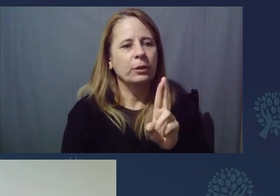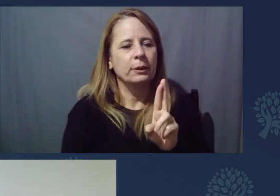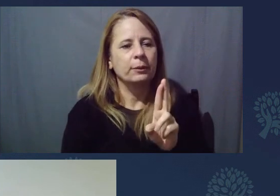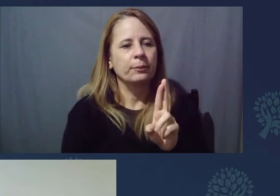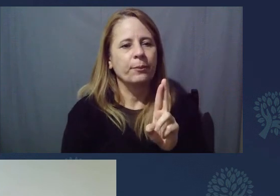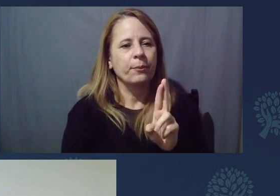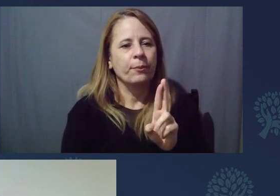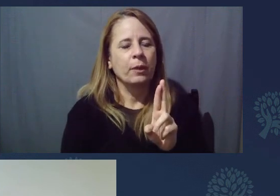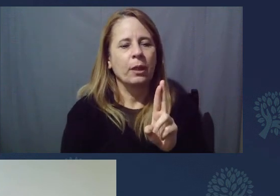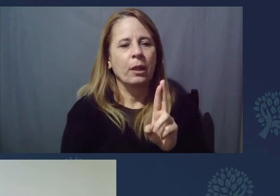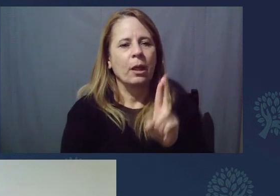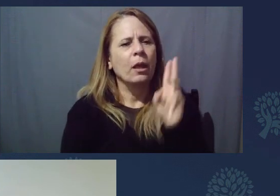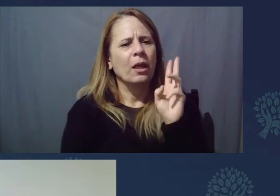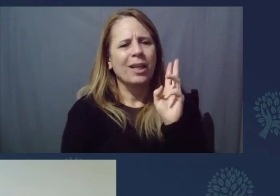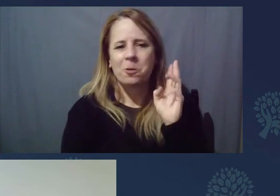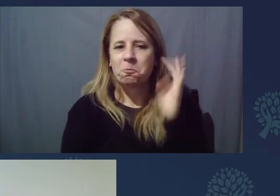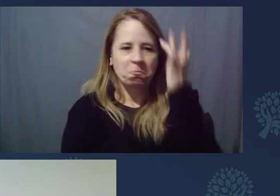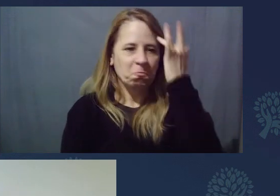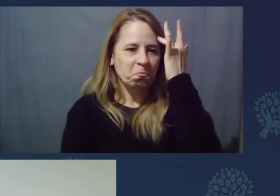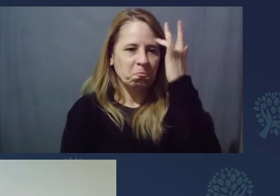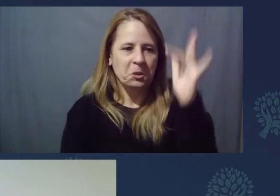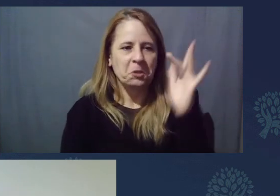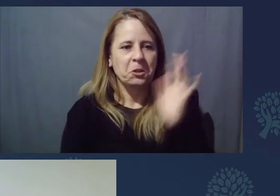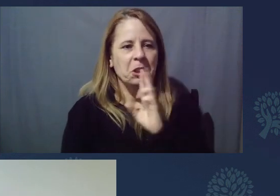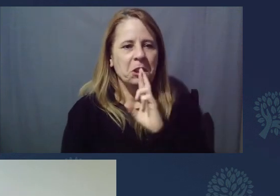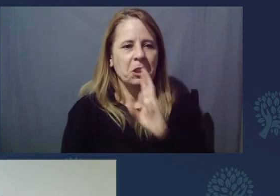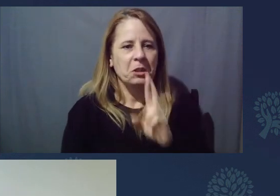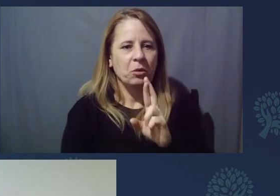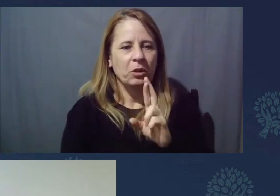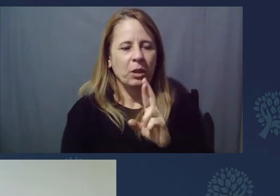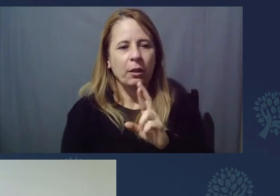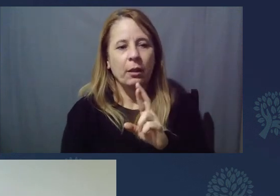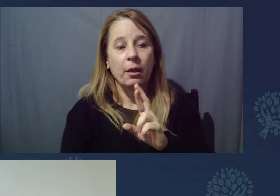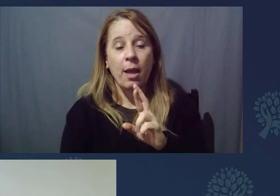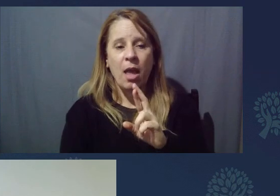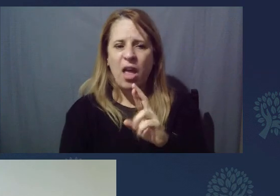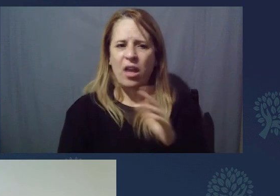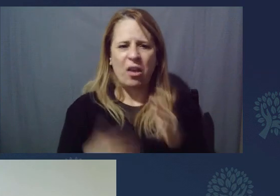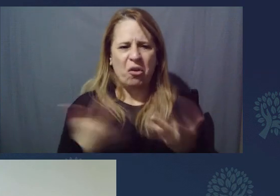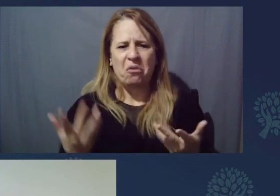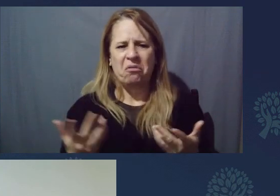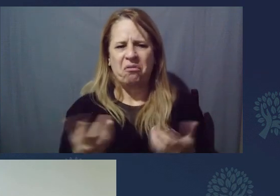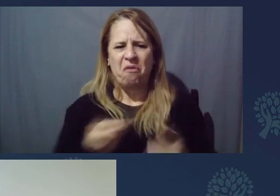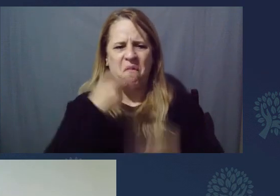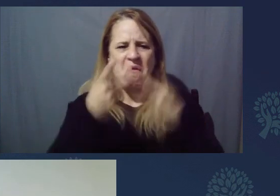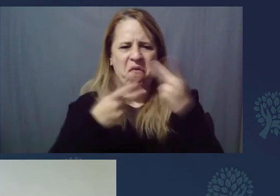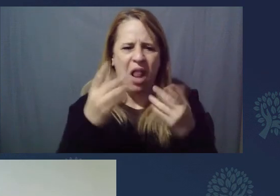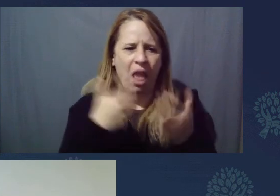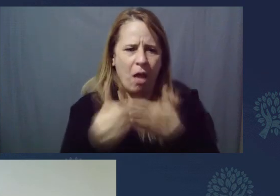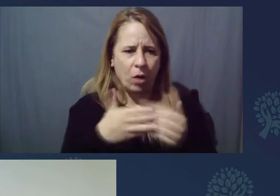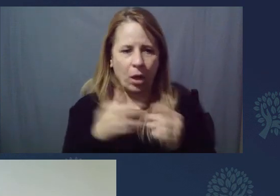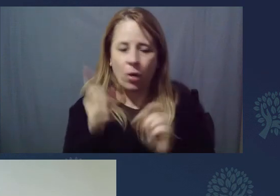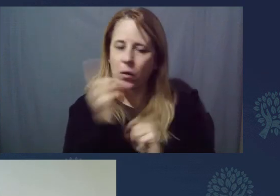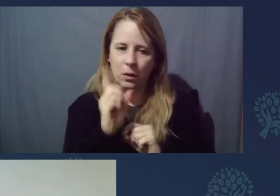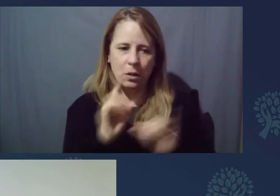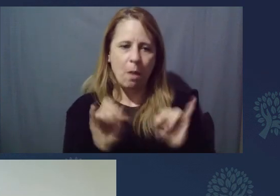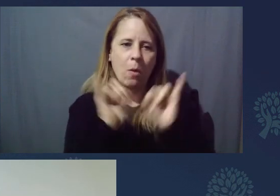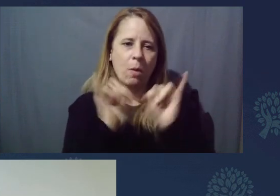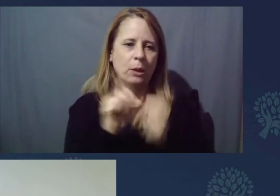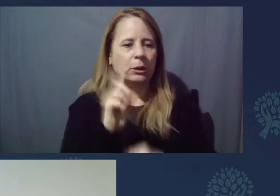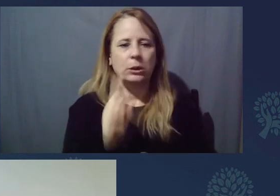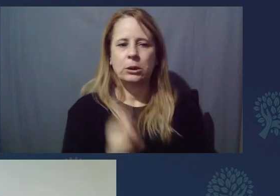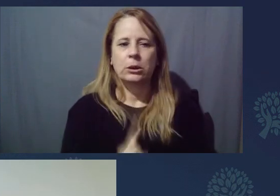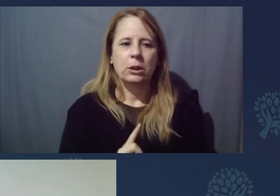de verdade não sei de te dizer. Eu não vou nem chutar porque eu posso falar alguma bobagem para você.